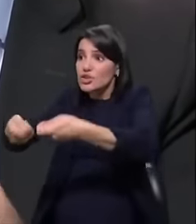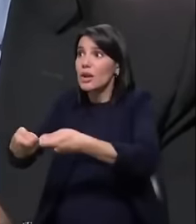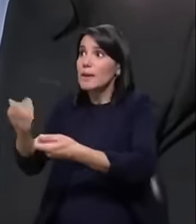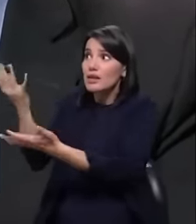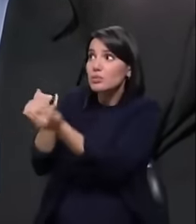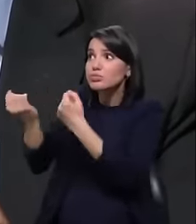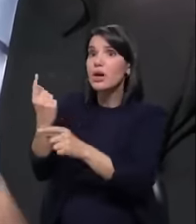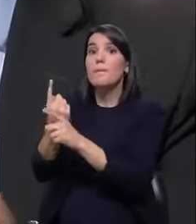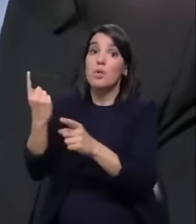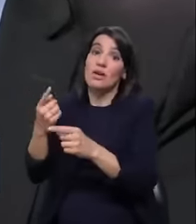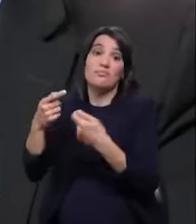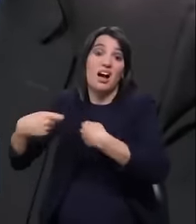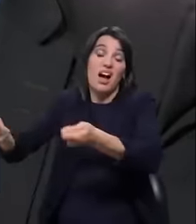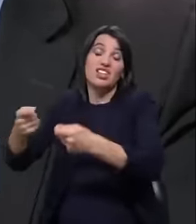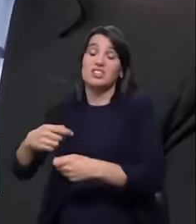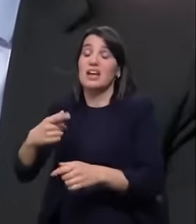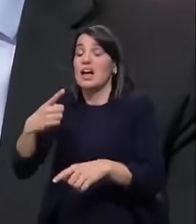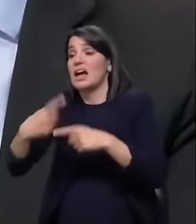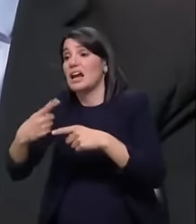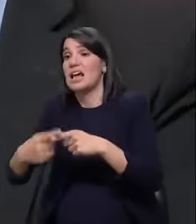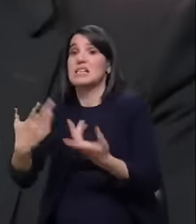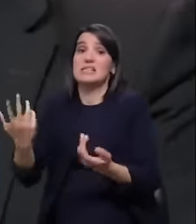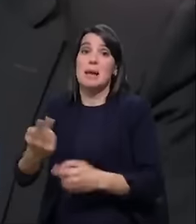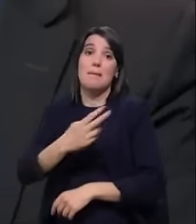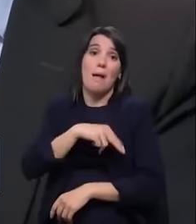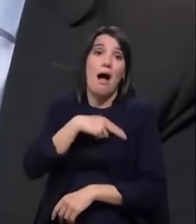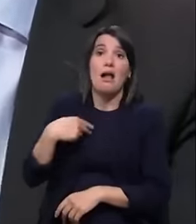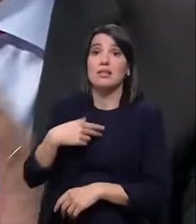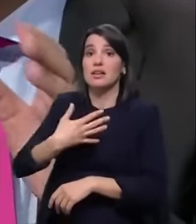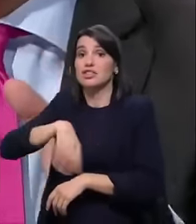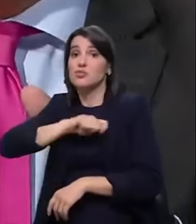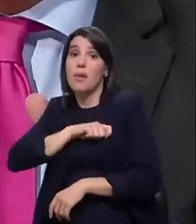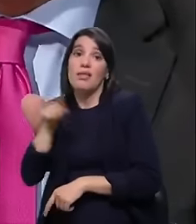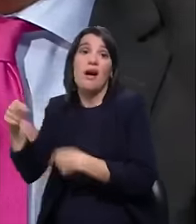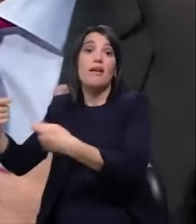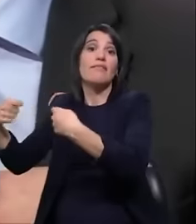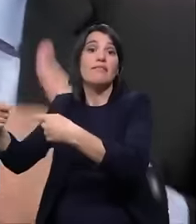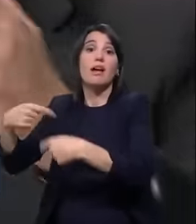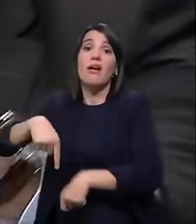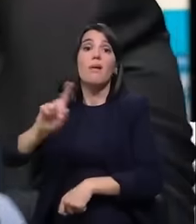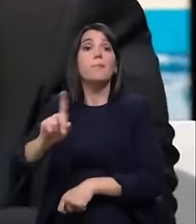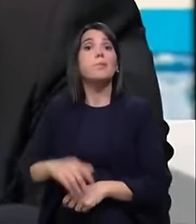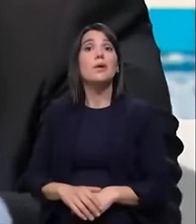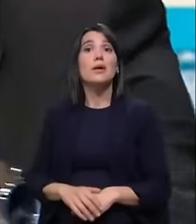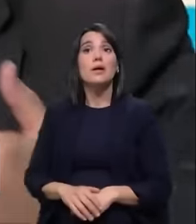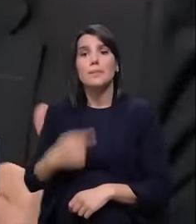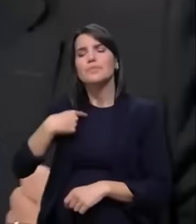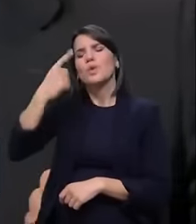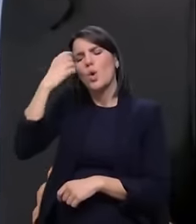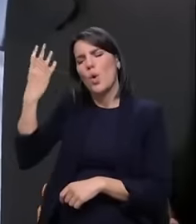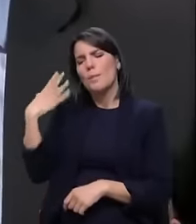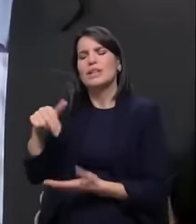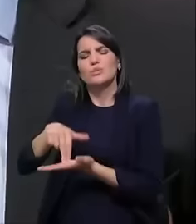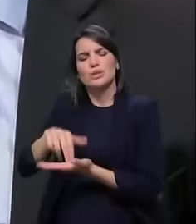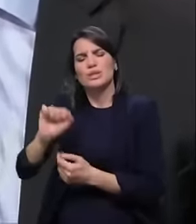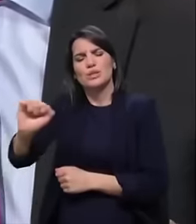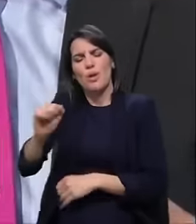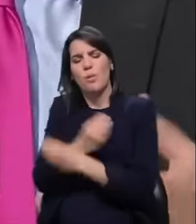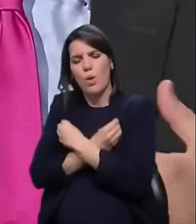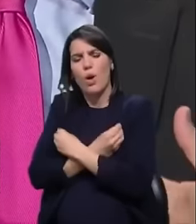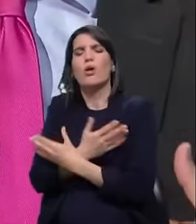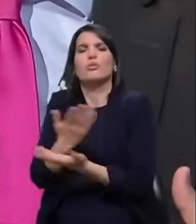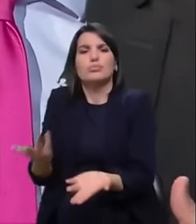Grécia, que iria para Malta, que iria para a Espanha e que vai para esses países. O que a Mariana Mortágua quer, e eu compreendo porque é legítimo, e é a posição do Bloco,